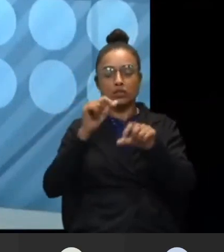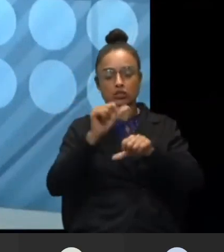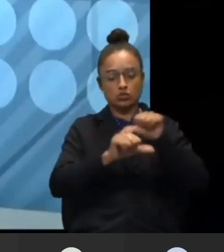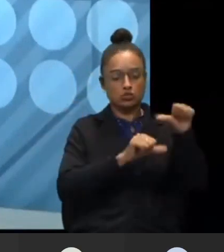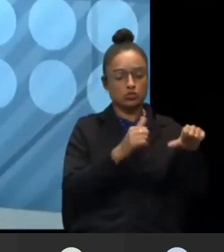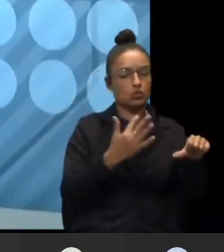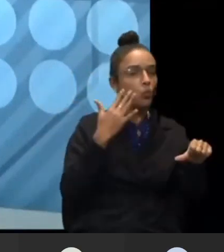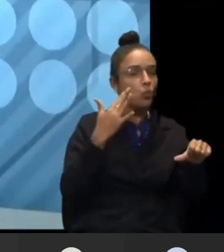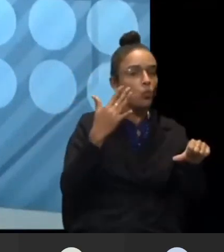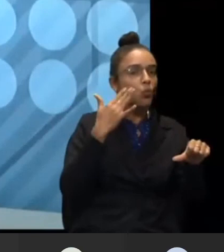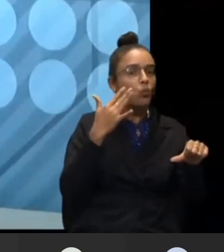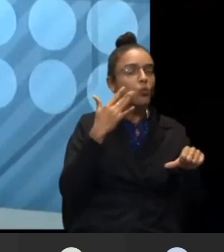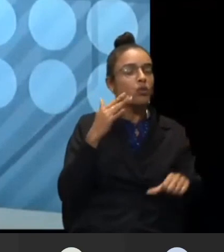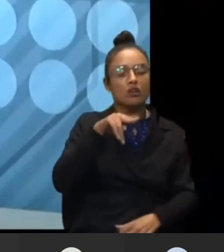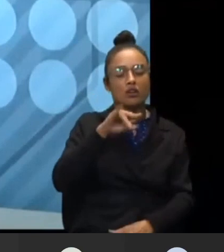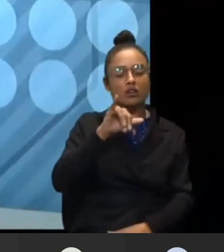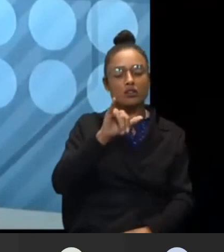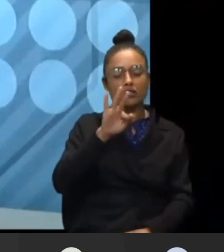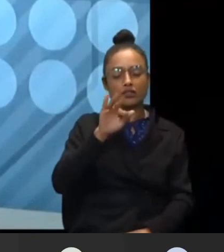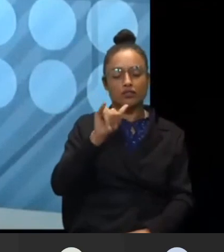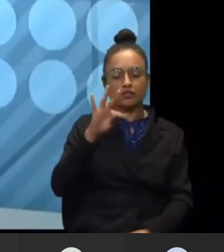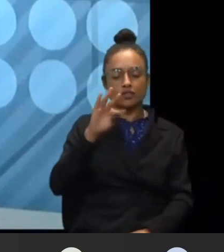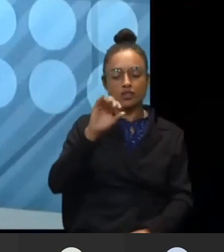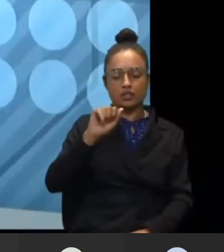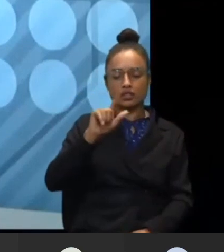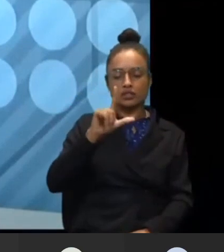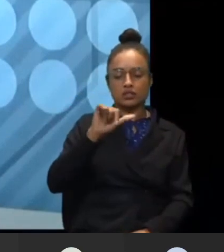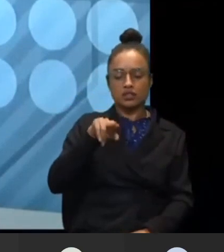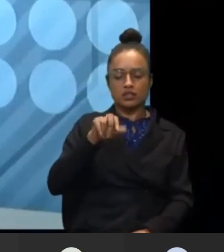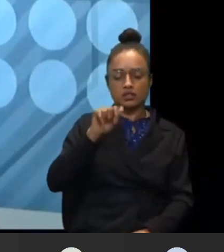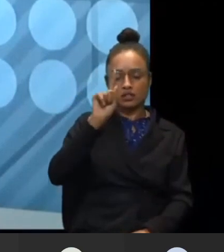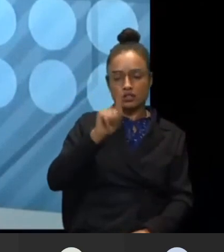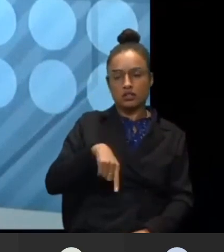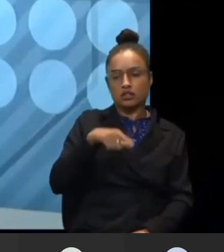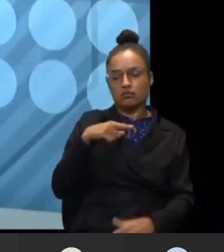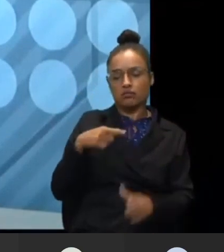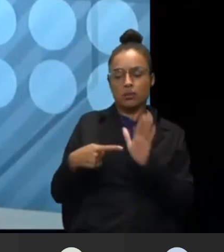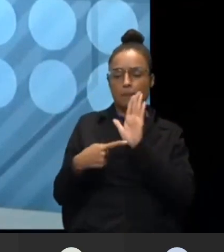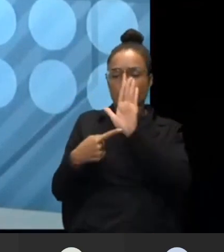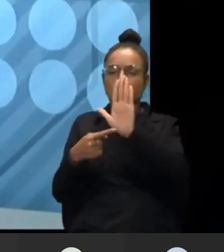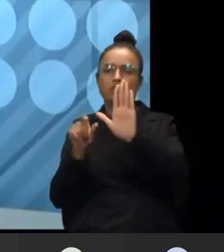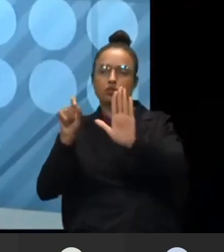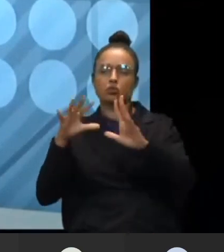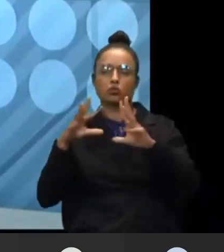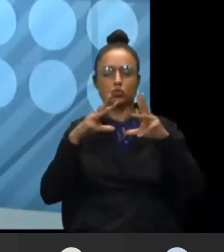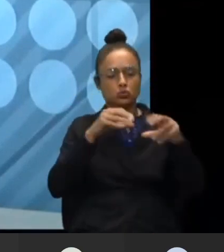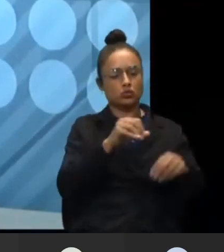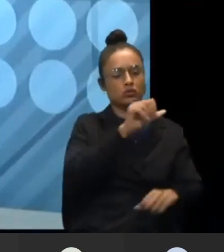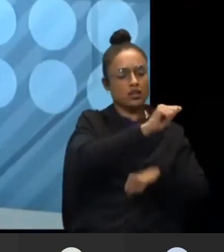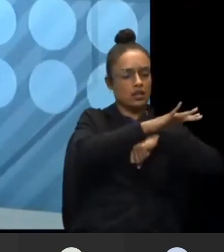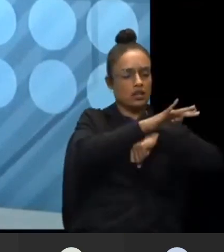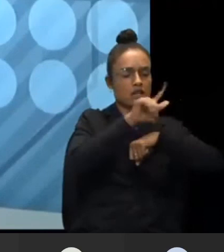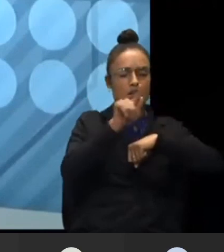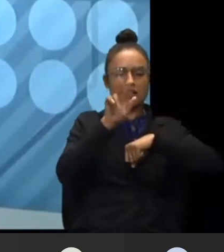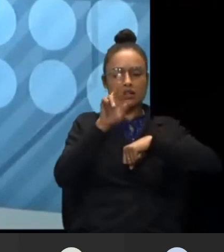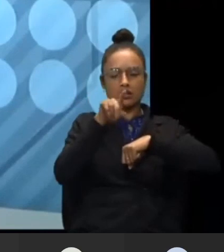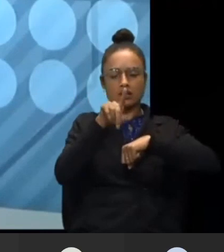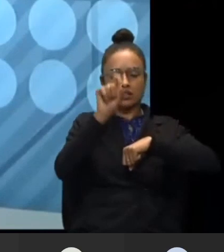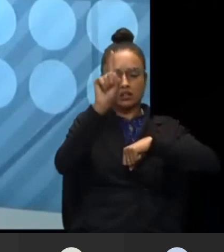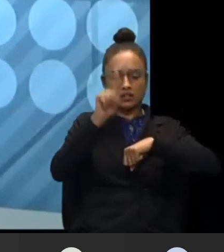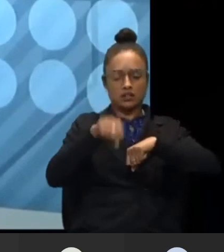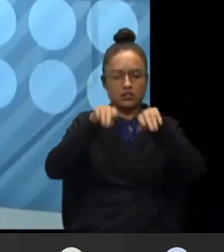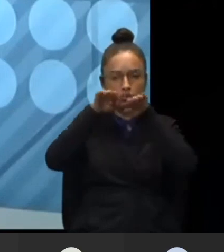cor da fenolfetaleína, é onde indica que todo o ácido graxo foi titulado, ou seja, que todos os ácidos graxos ali no meio